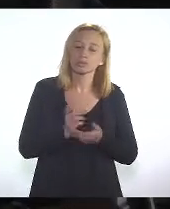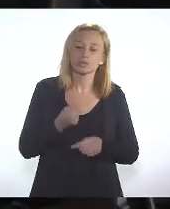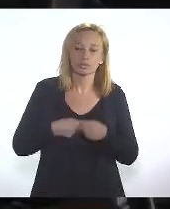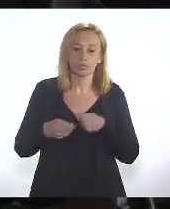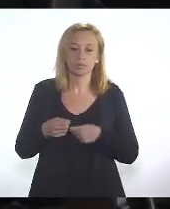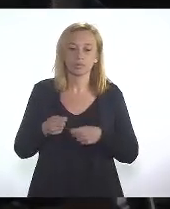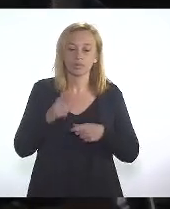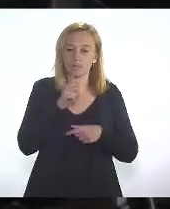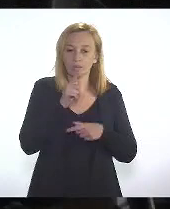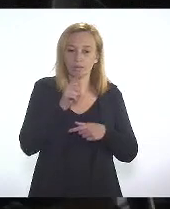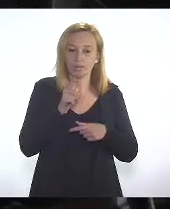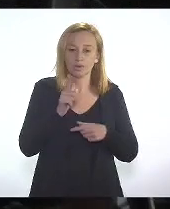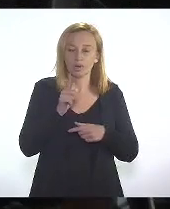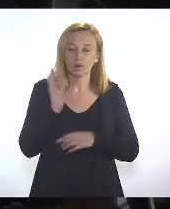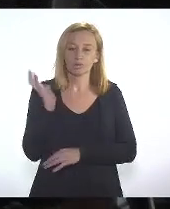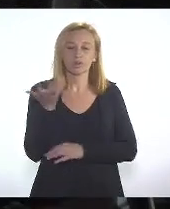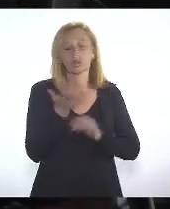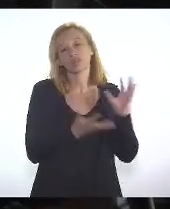Valdeir Carneiro.